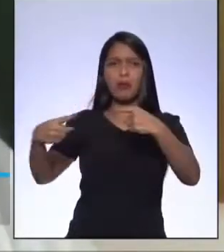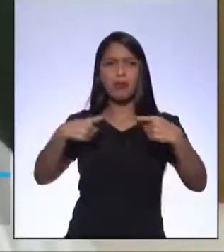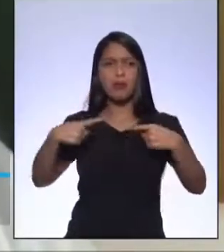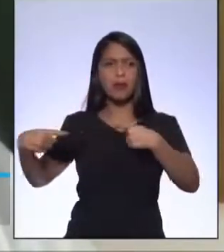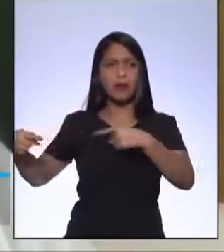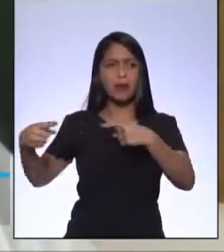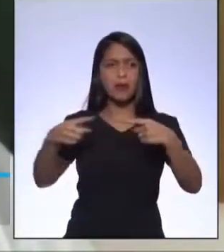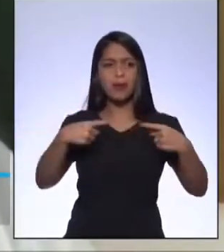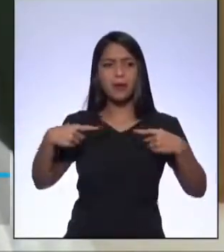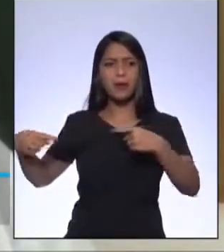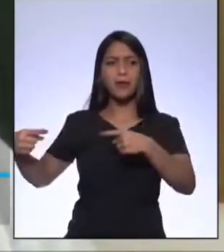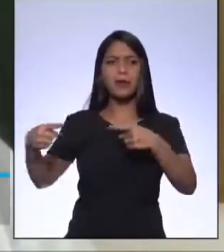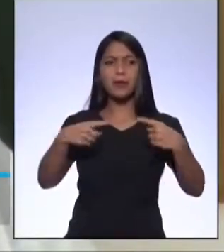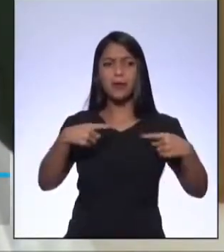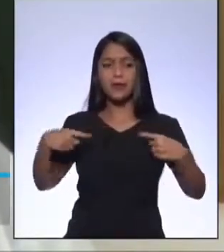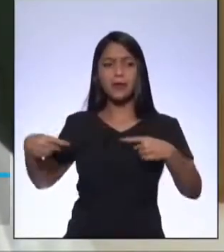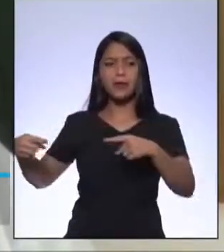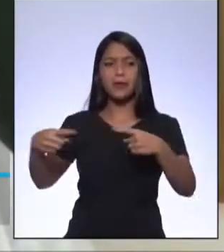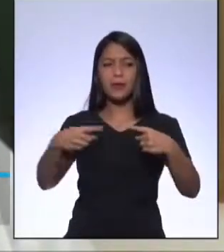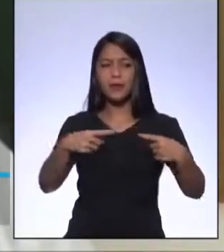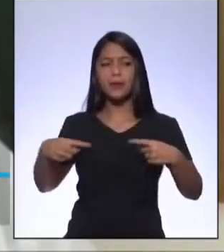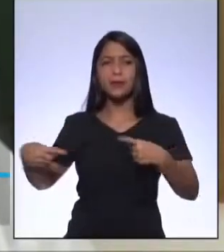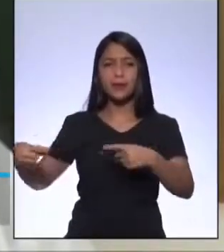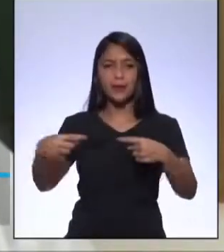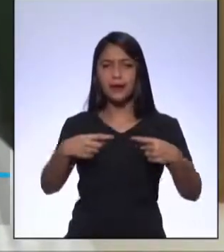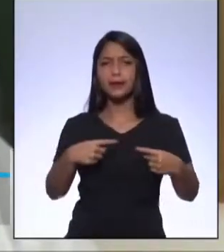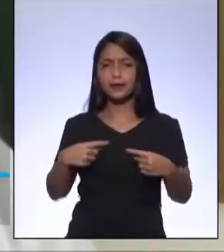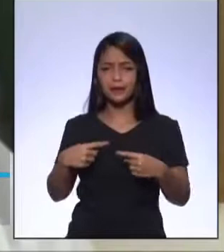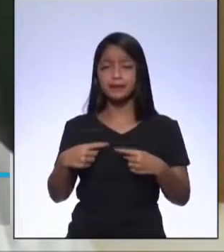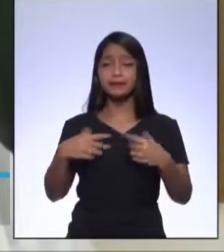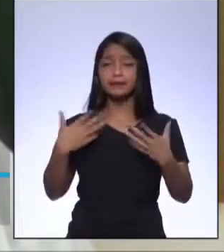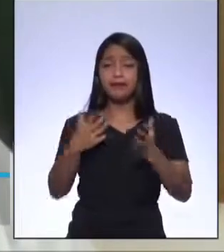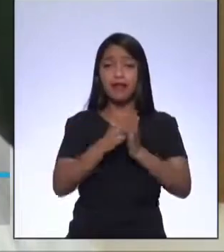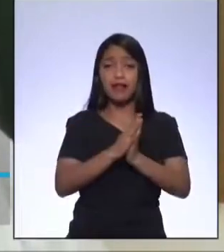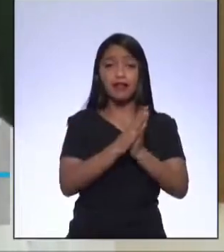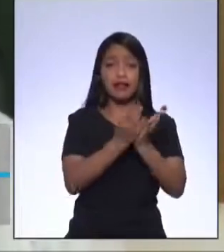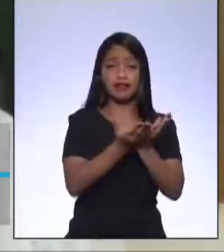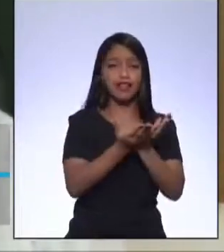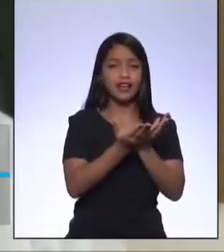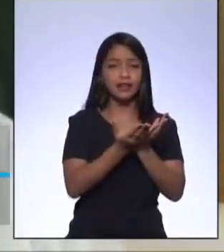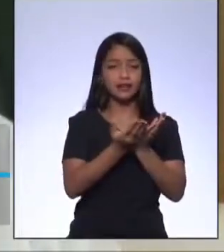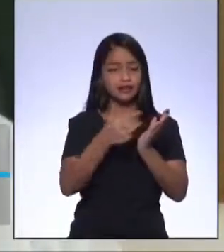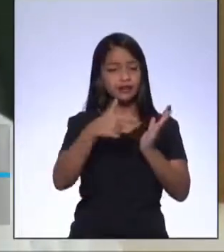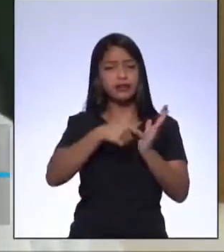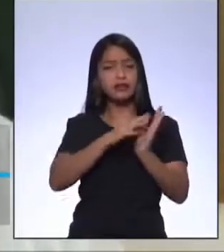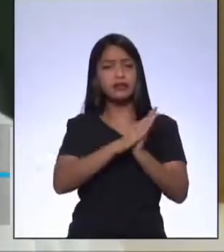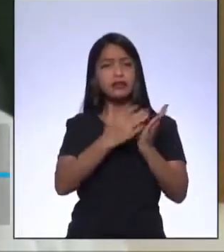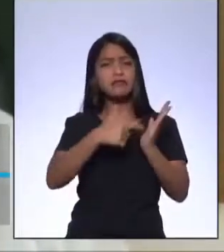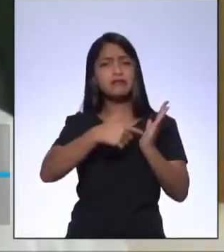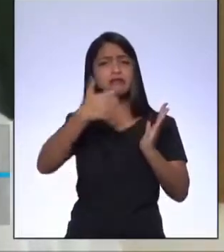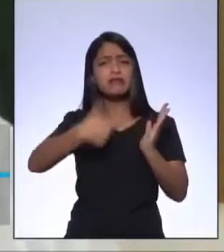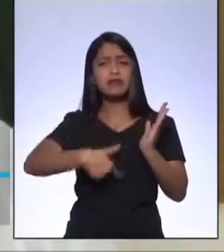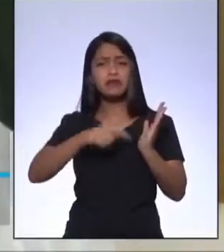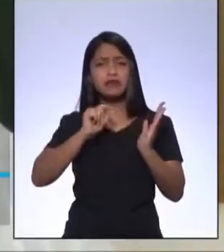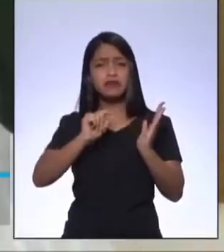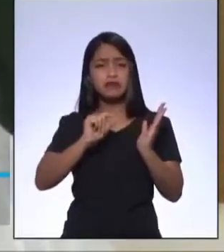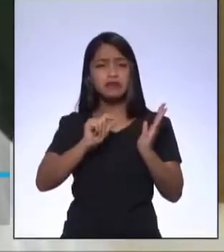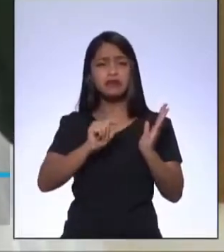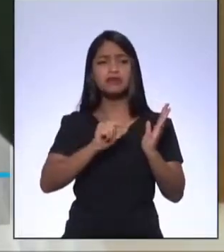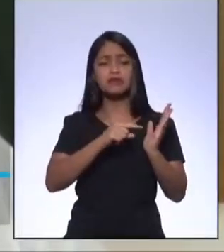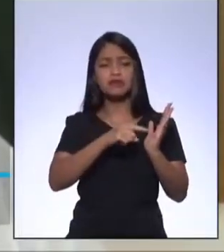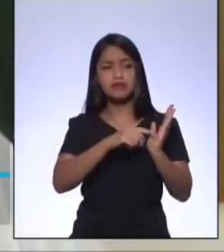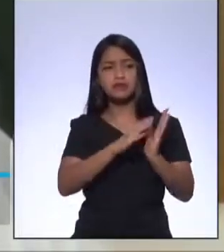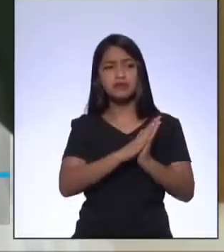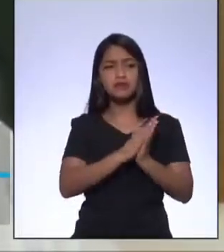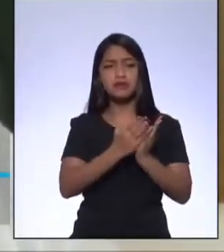tá? Mas bioma normalmente. Na maioria dos livros você vai encontrar assim, que quando você fala só dos seres vivos que vivem naquela